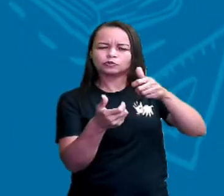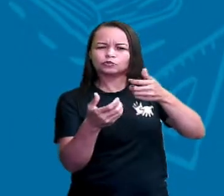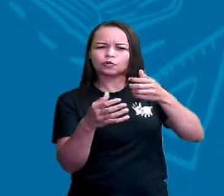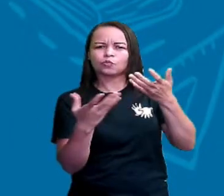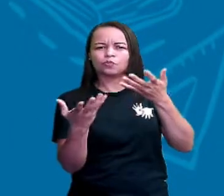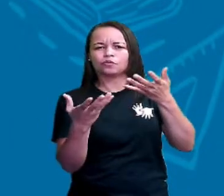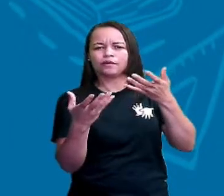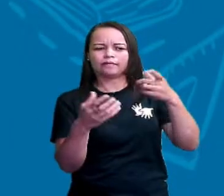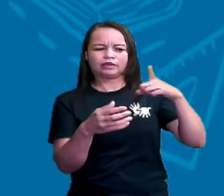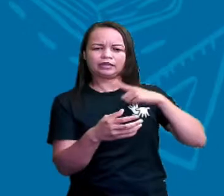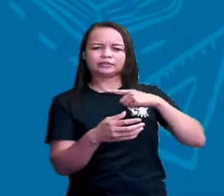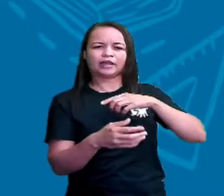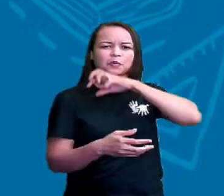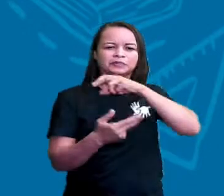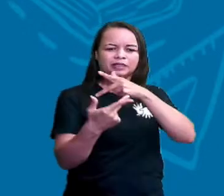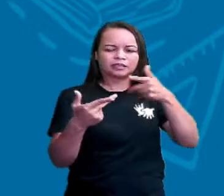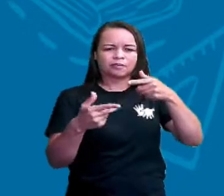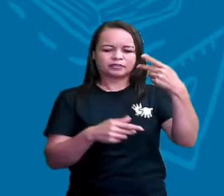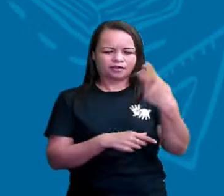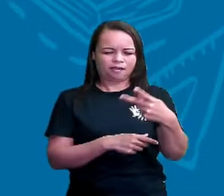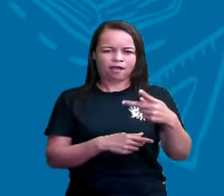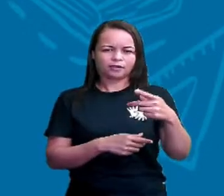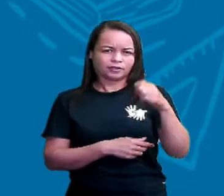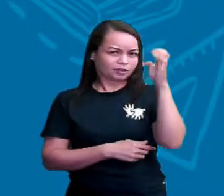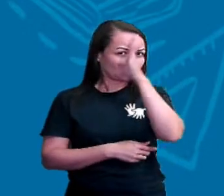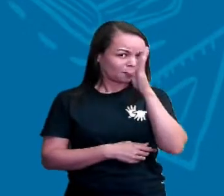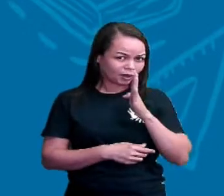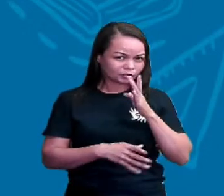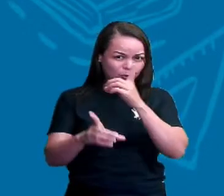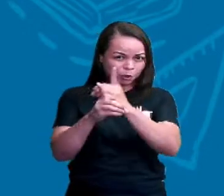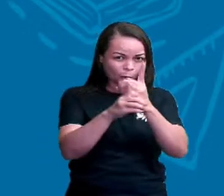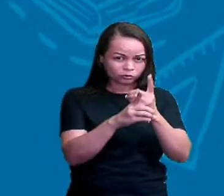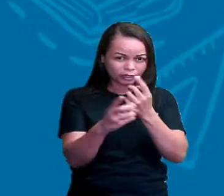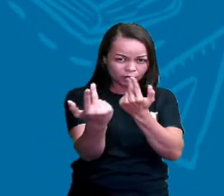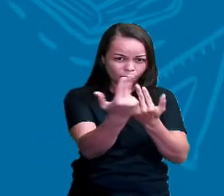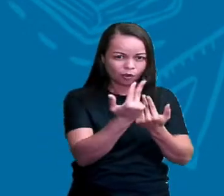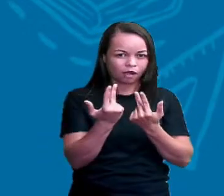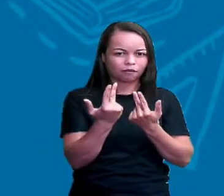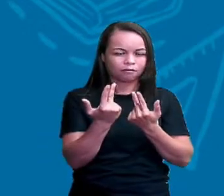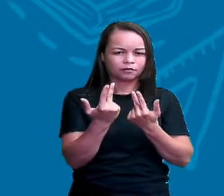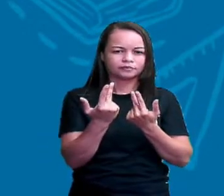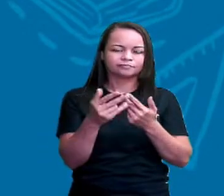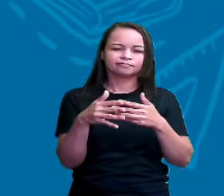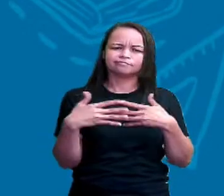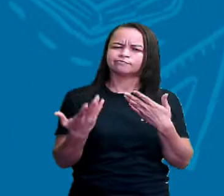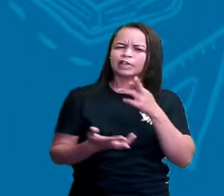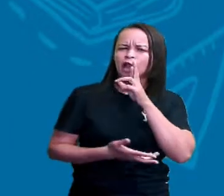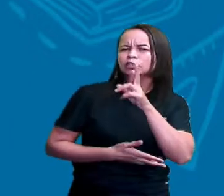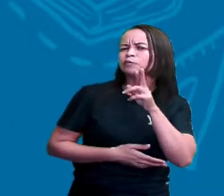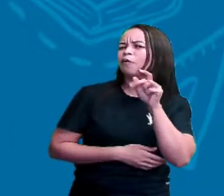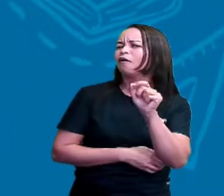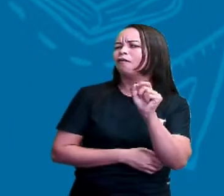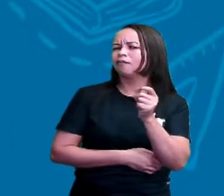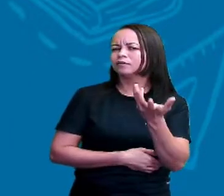iguais exatamente aos animais que nós encontramos aqui no nosso Brasil? E a resposta